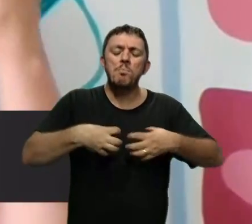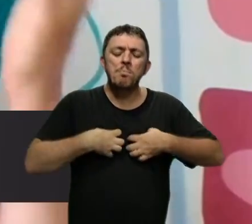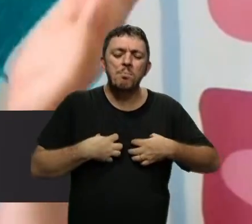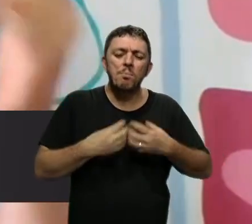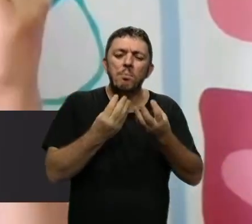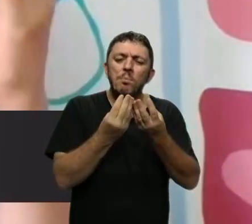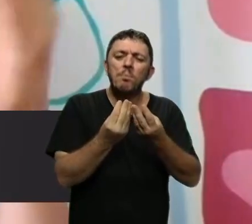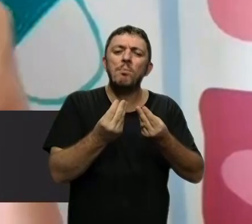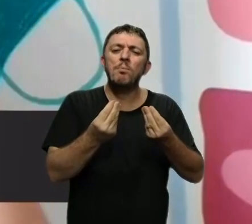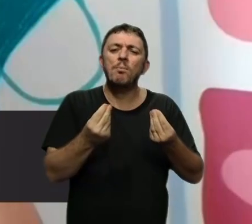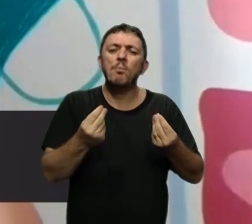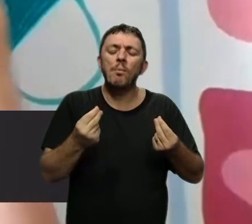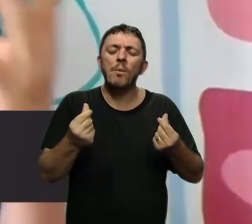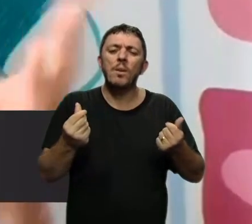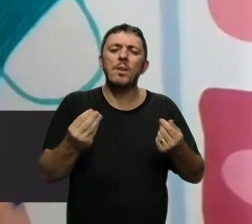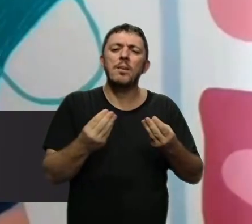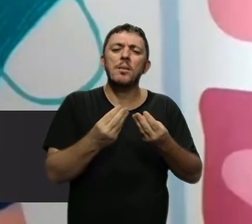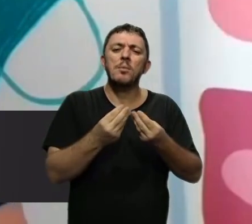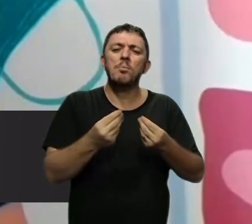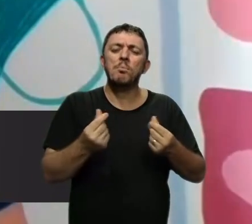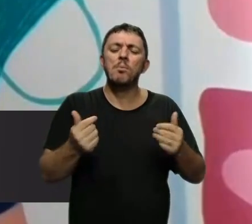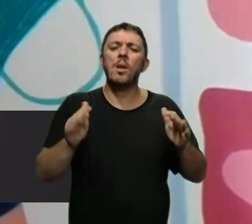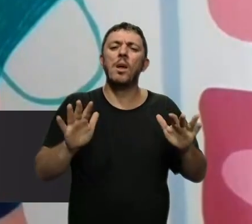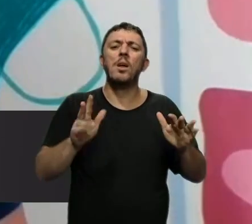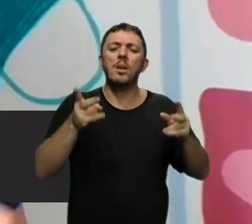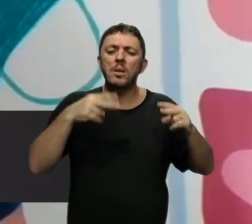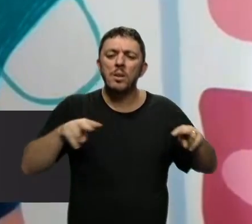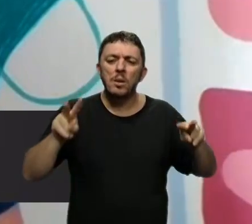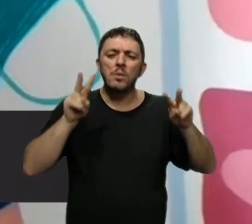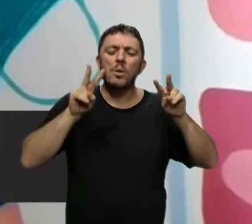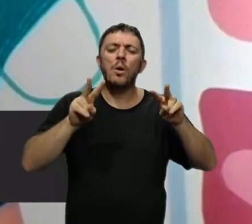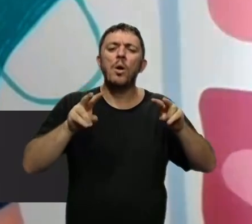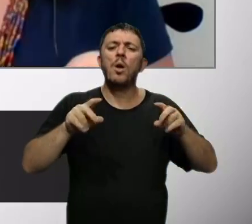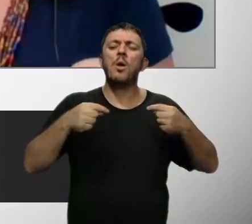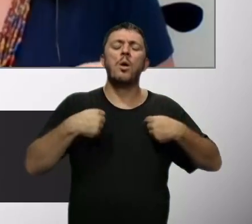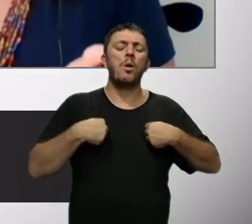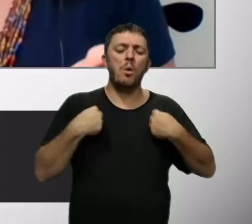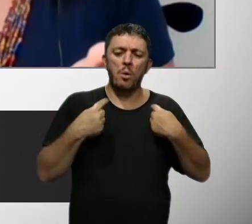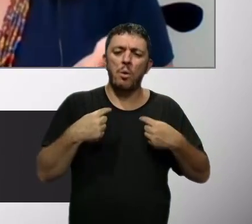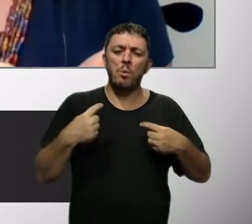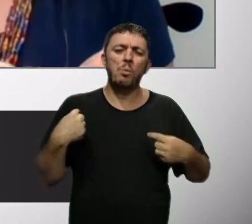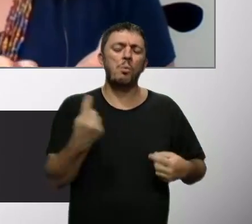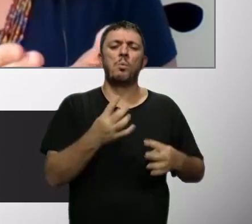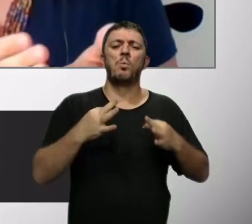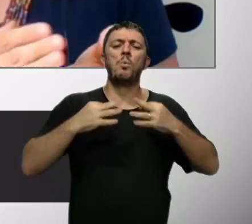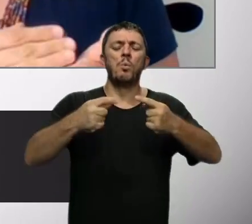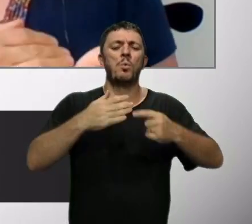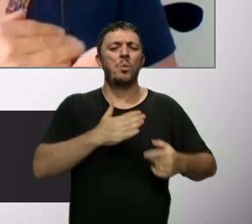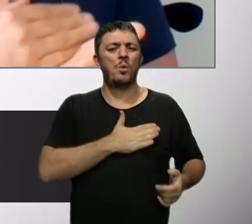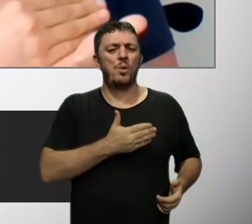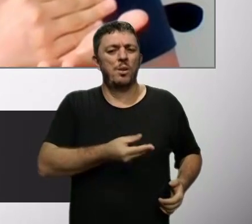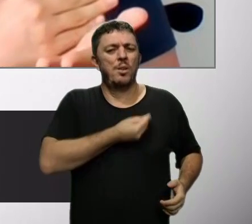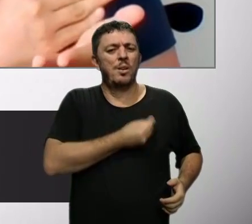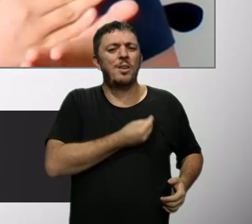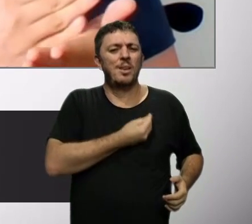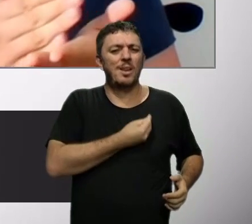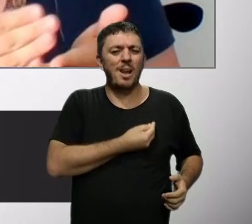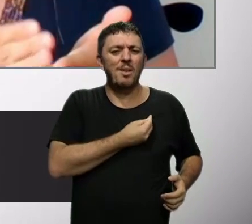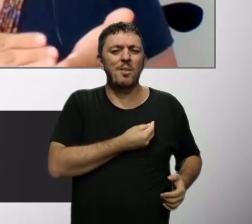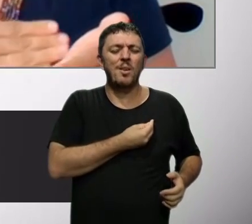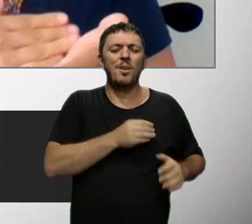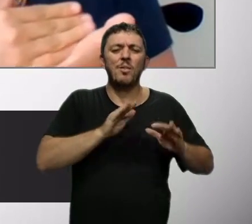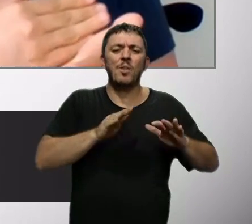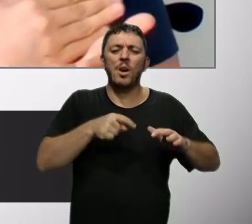gente falou sensibilizar o olhar, mas acho que vai para além. É sensibilizar todos os nossos sentidos, todas as nossas percepções. Como a gente consegue